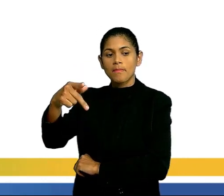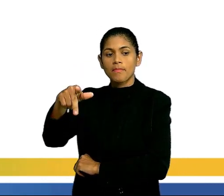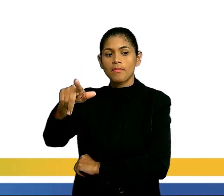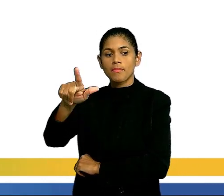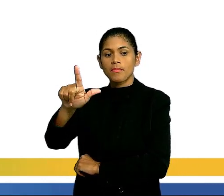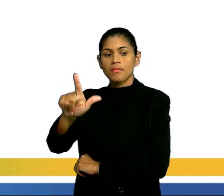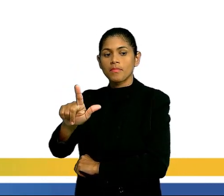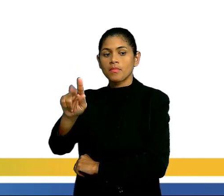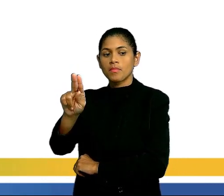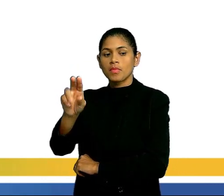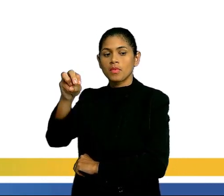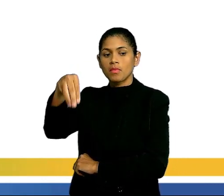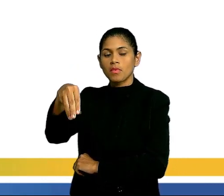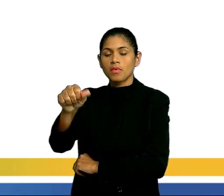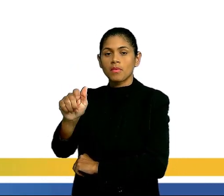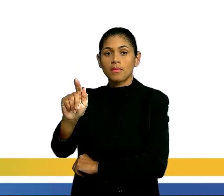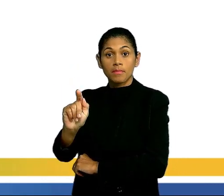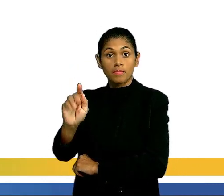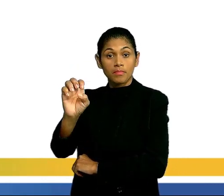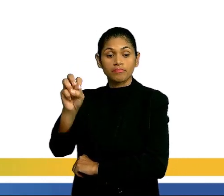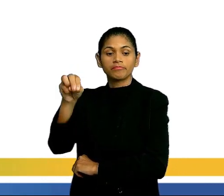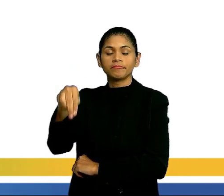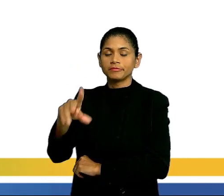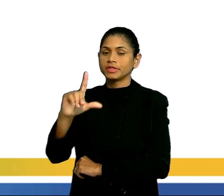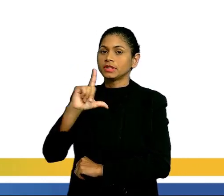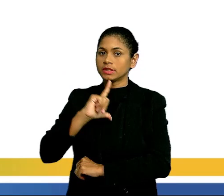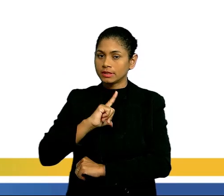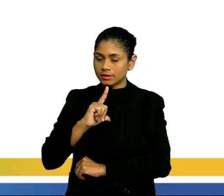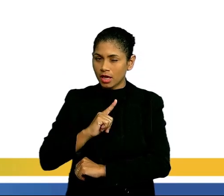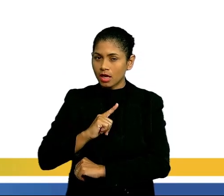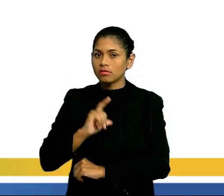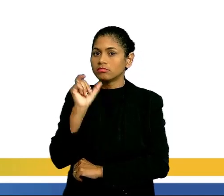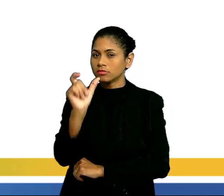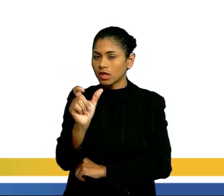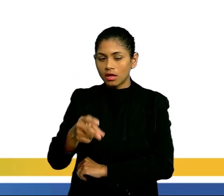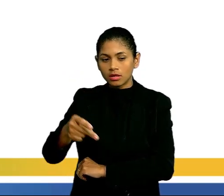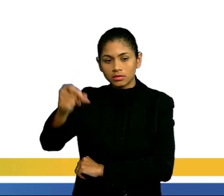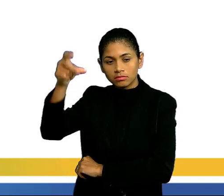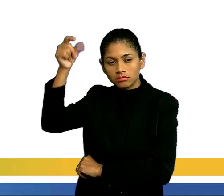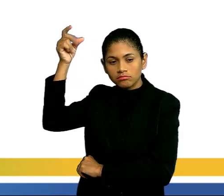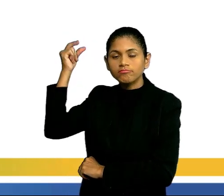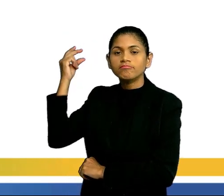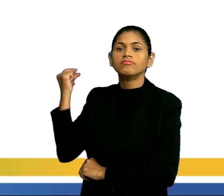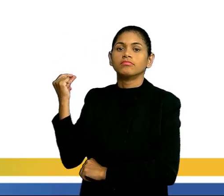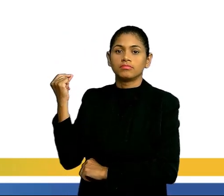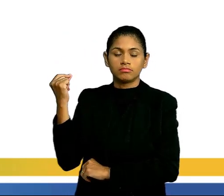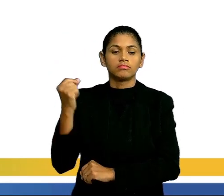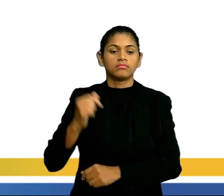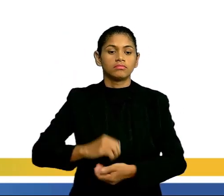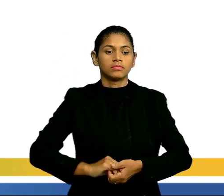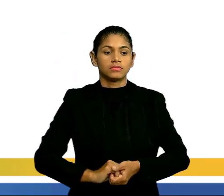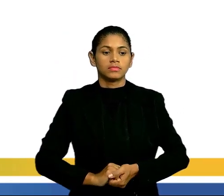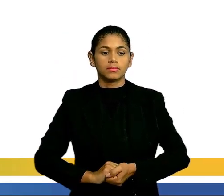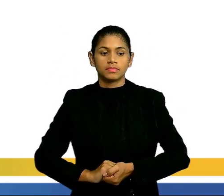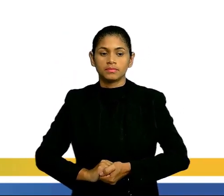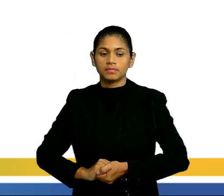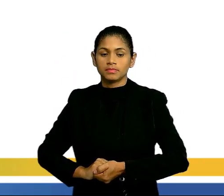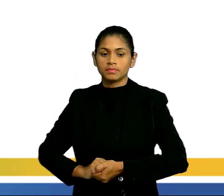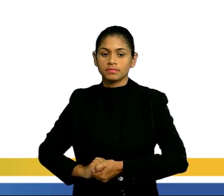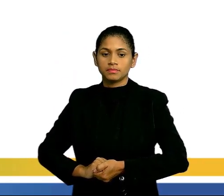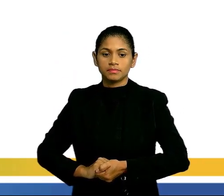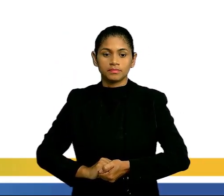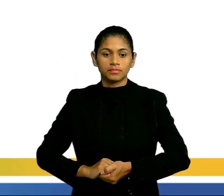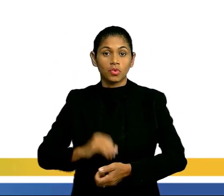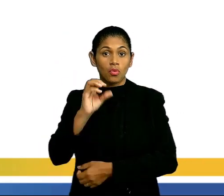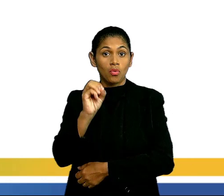aí eu tenho novamente um arcaísmo. Bengala de castão de ouro, então tenho